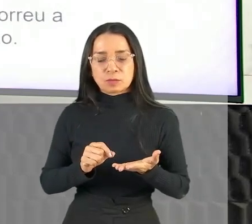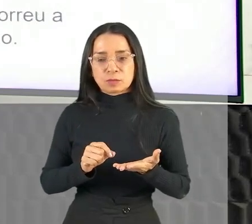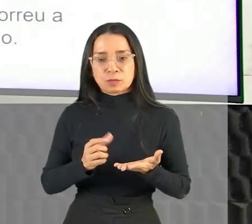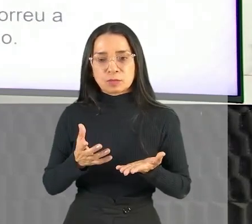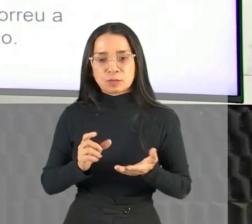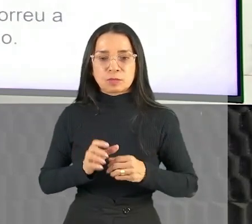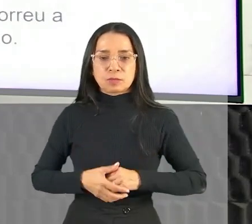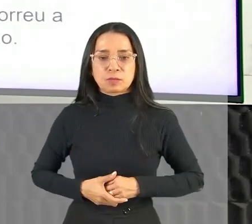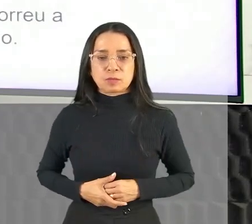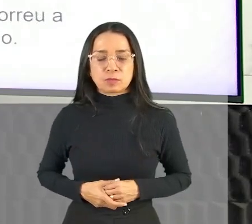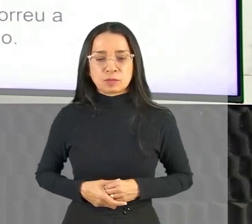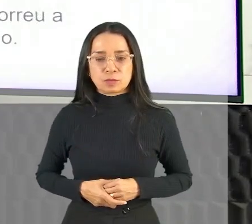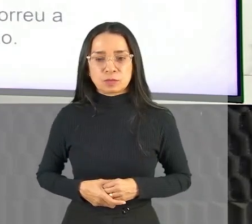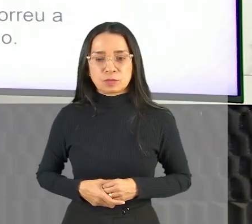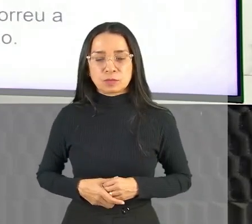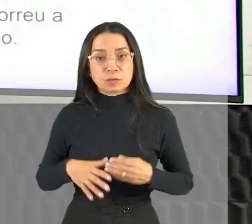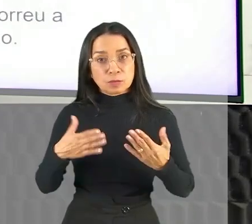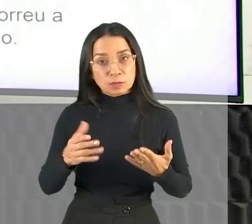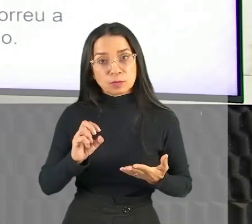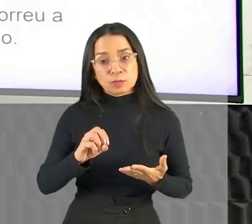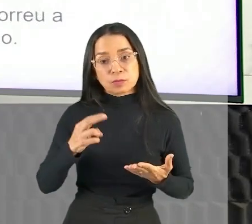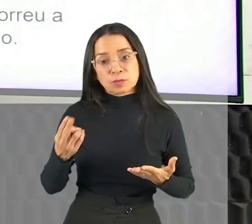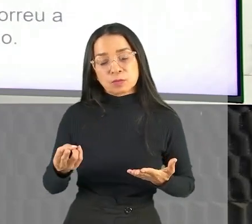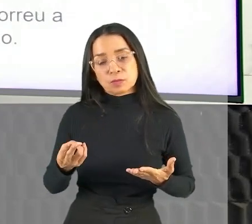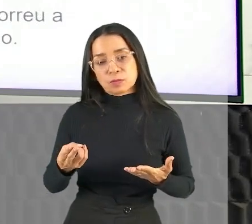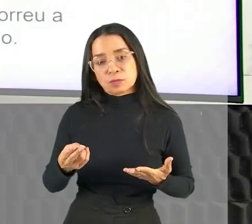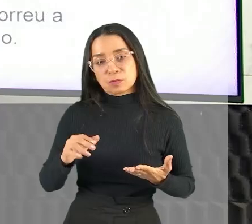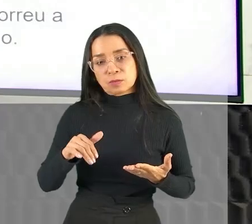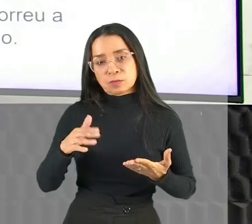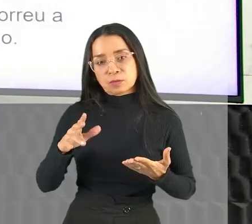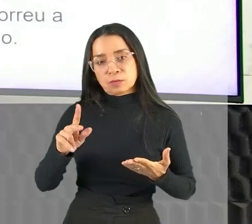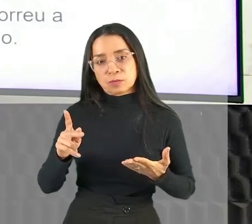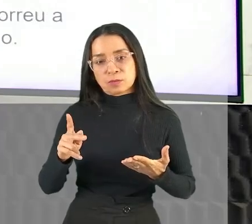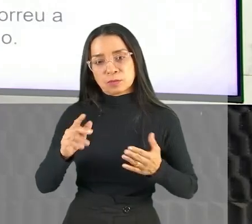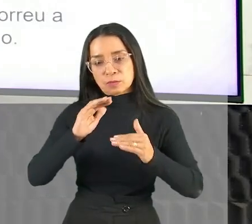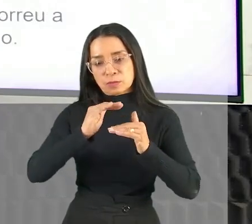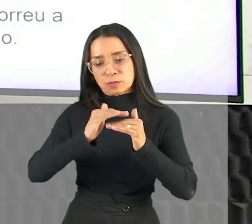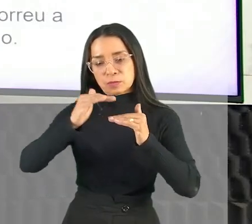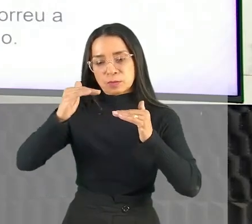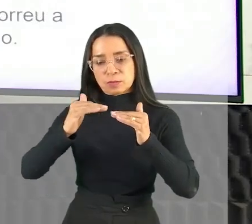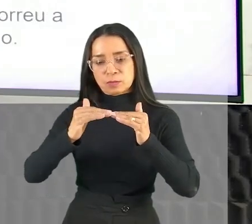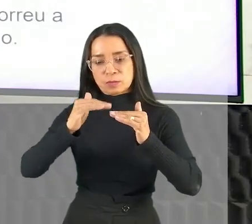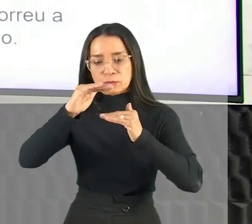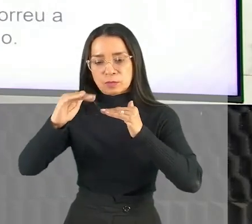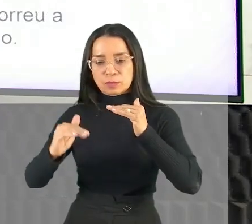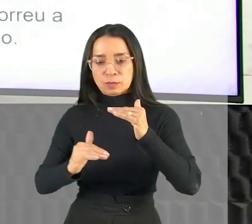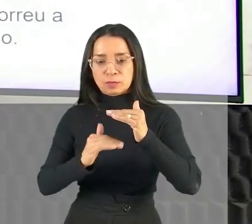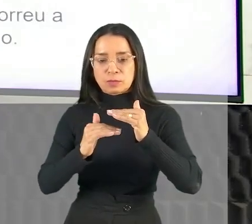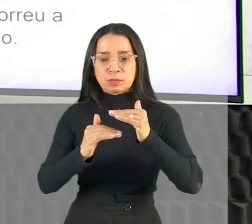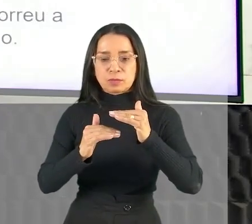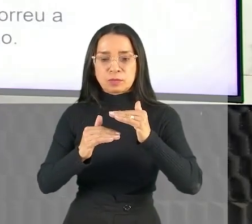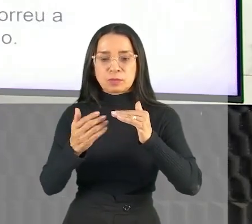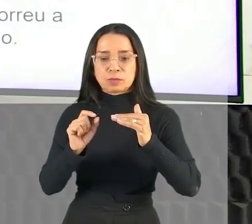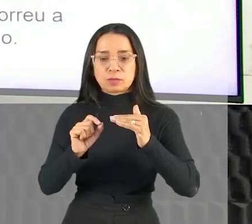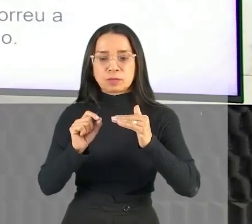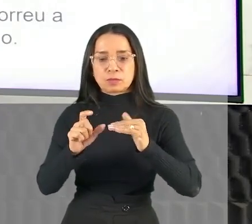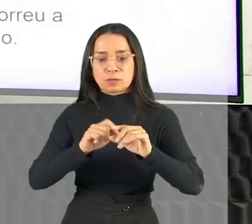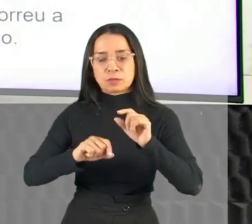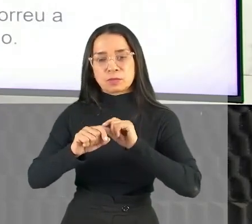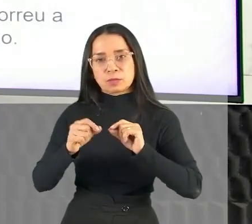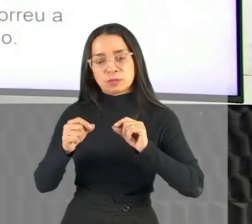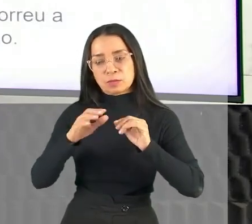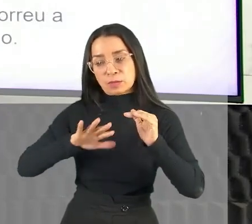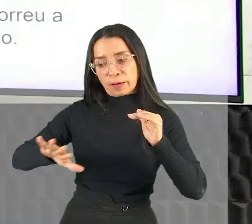do gradiente de concentração, ou seja, do meio mais hipertônico, onde é que tinha mais soluto, onde é que estava mais concentrado? Fora